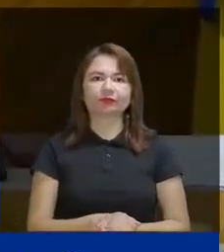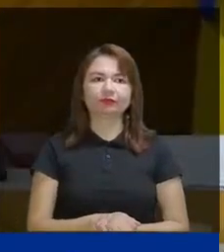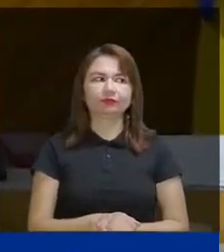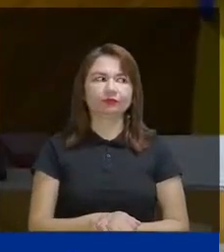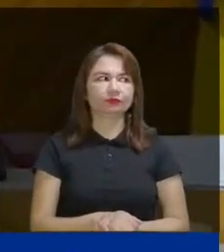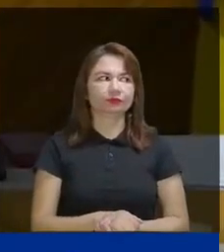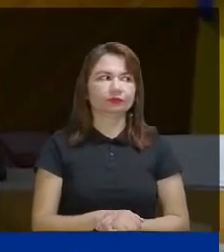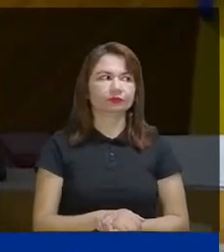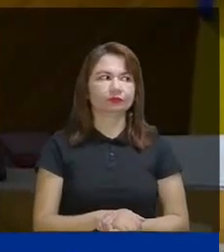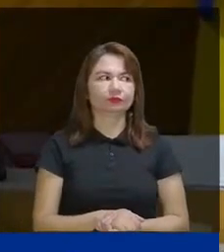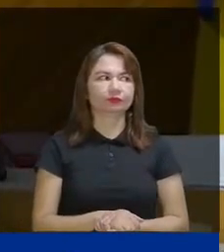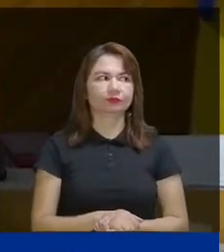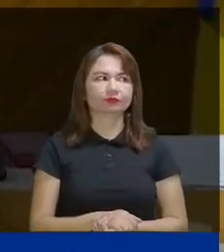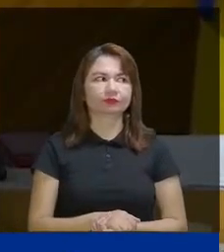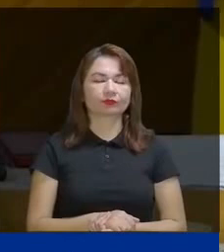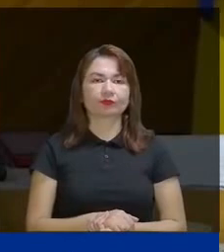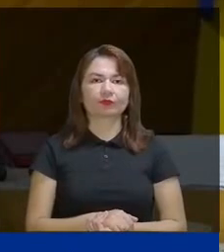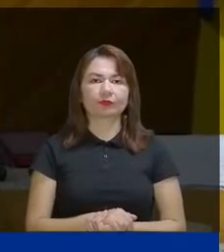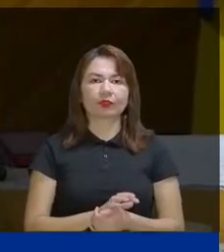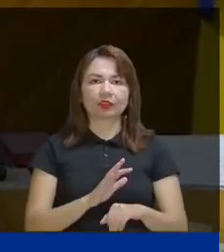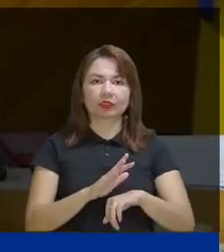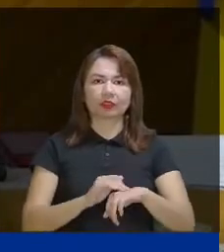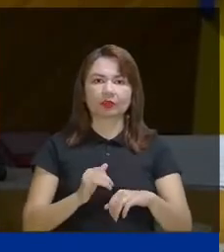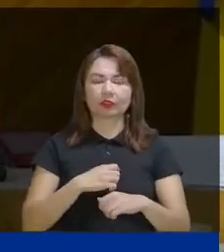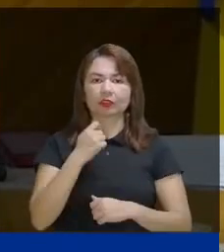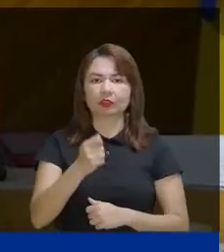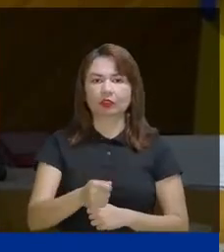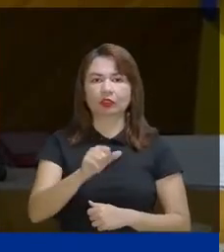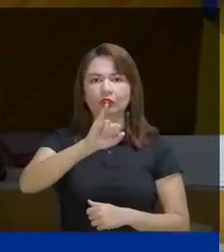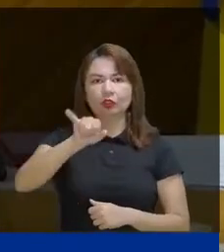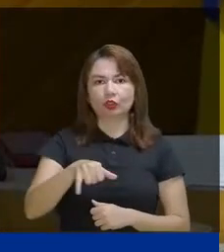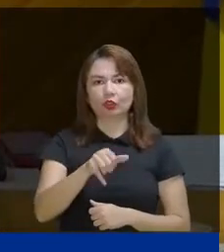Vou chamar o doutor Juscelio para integrar a nossa corte.